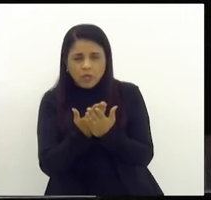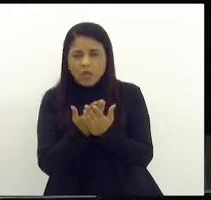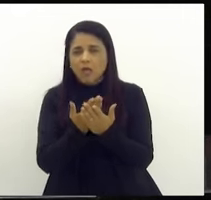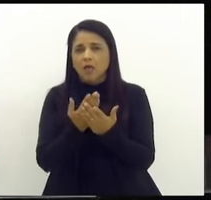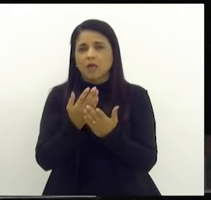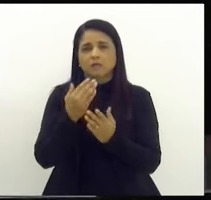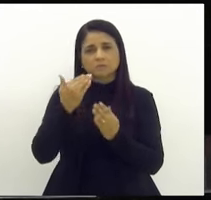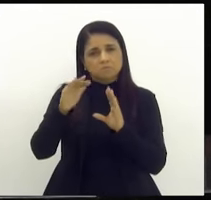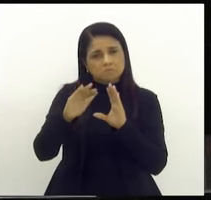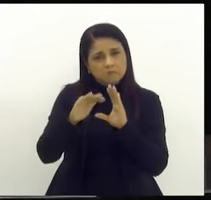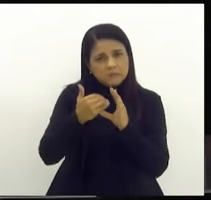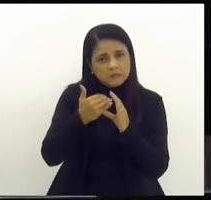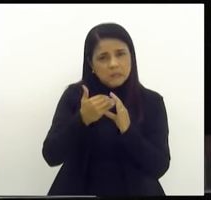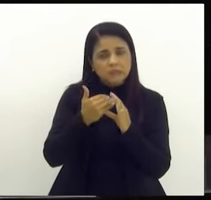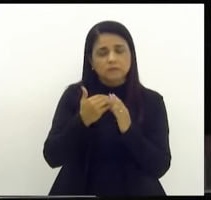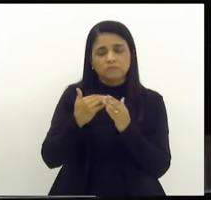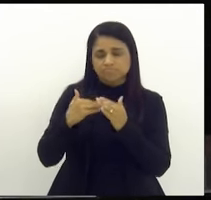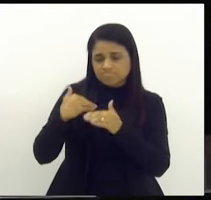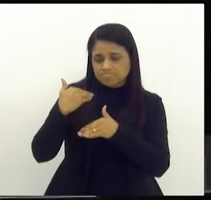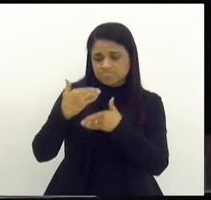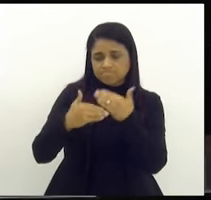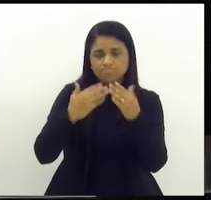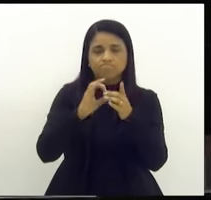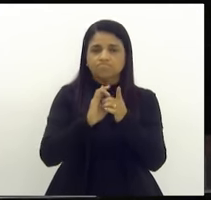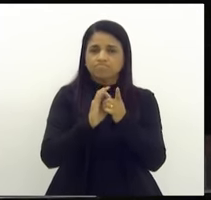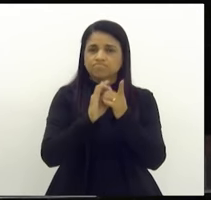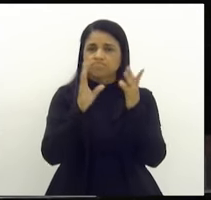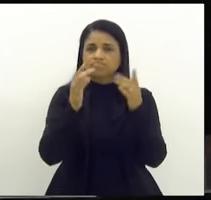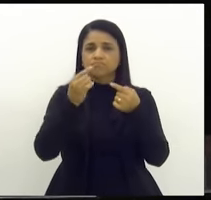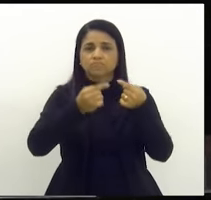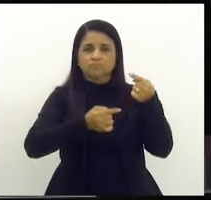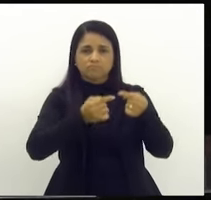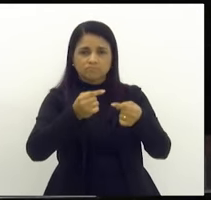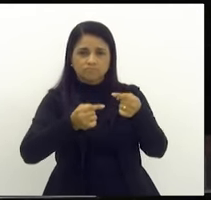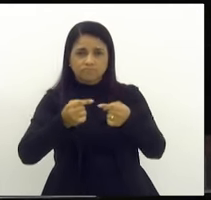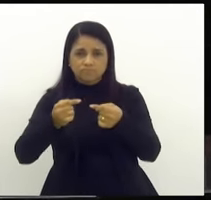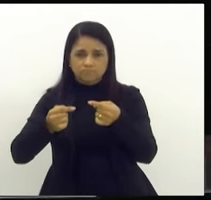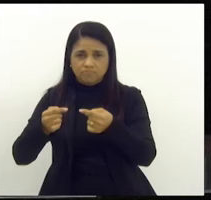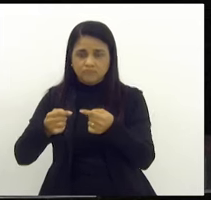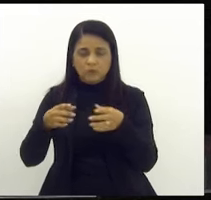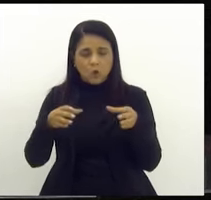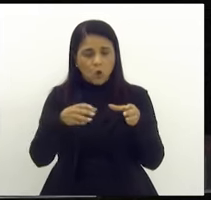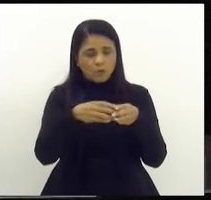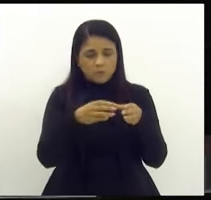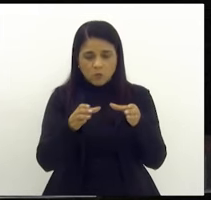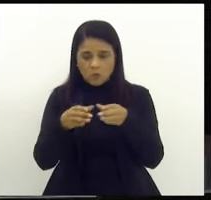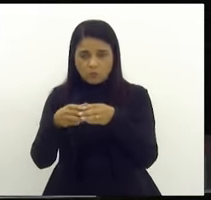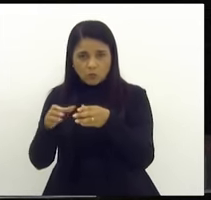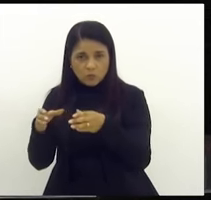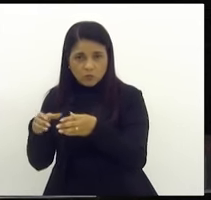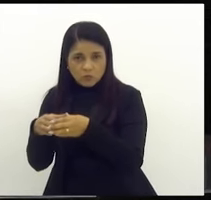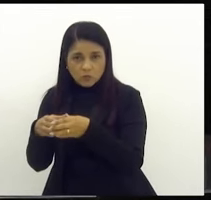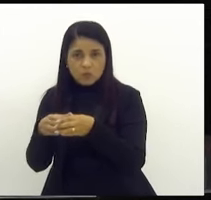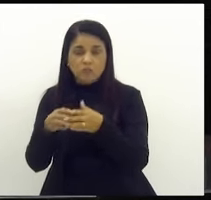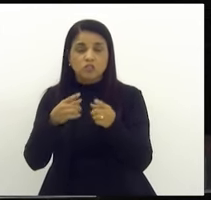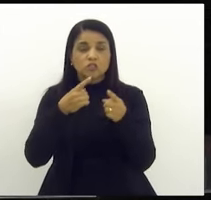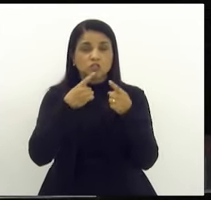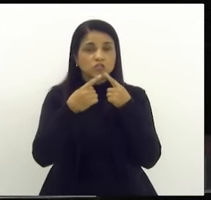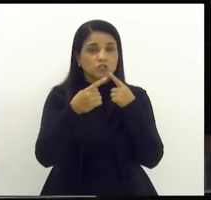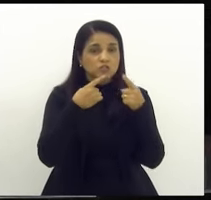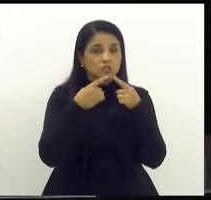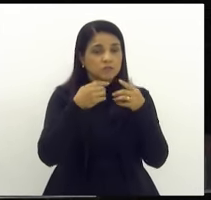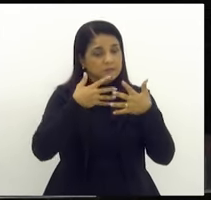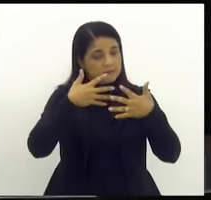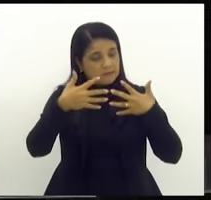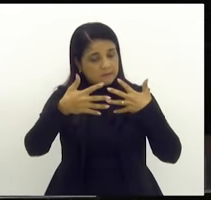mensagens construir de maneira democrática o debate dentro das comissões e dialogando e dando